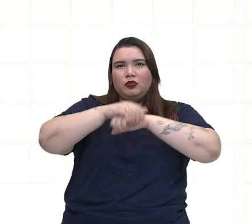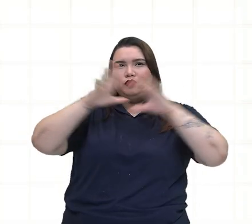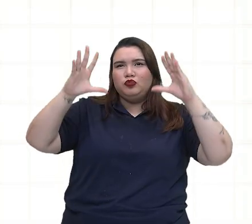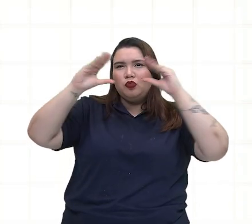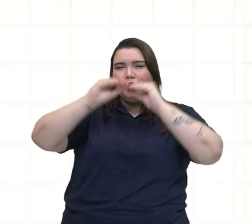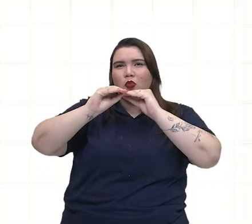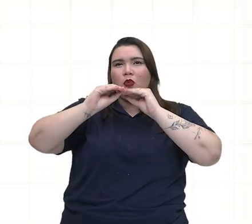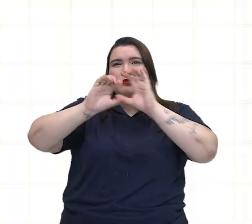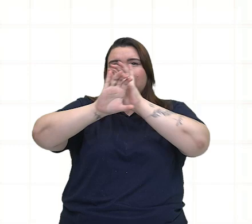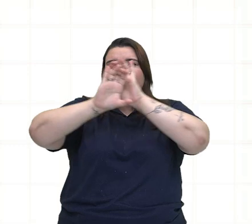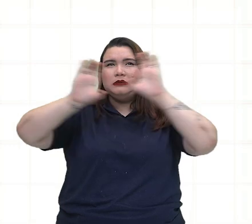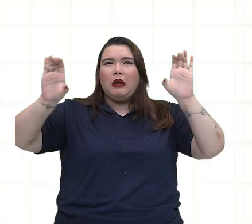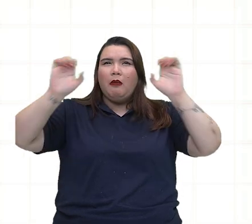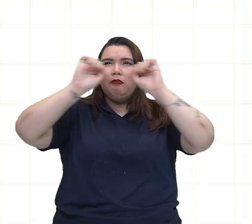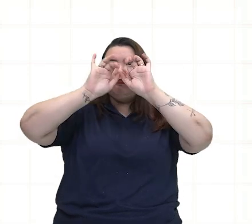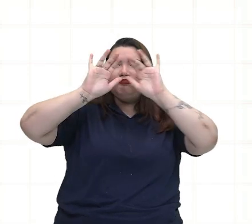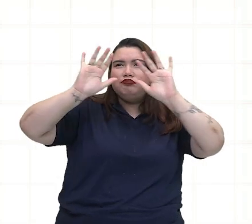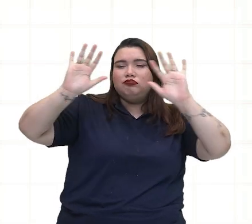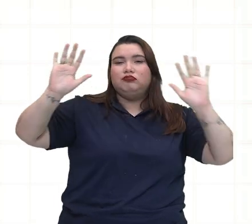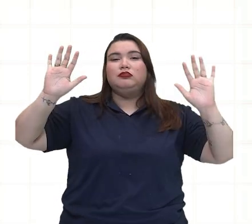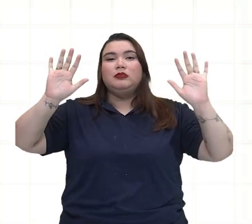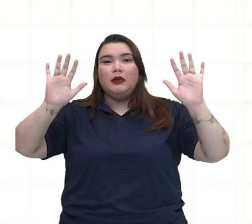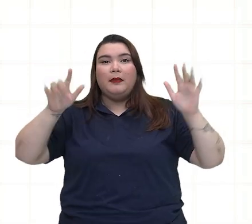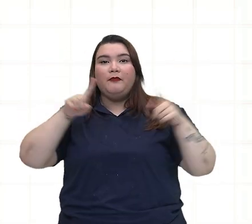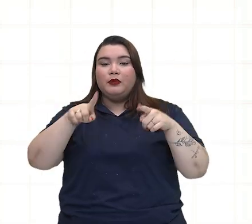limpo, e aí você precisa